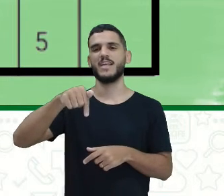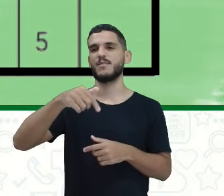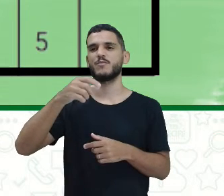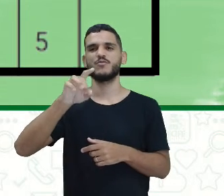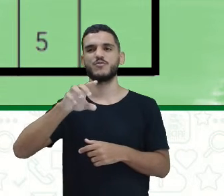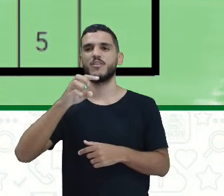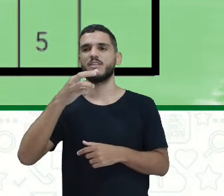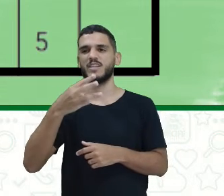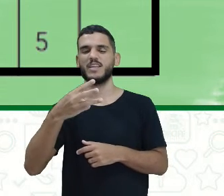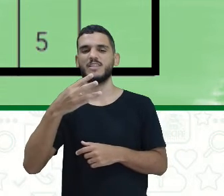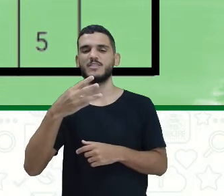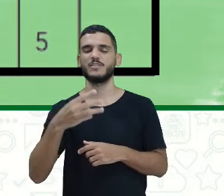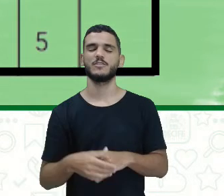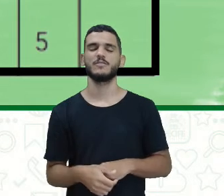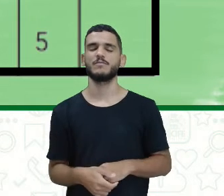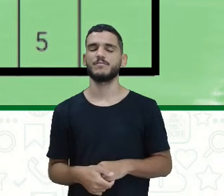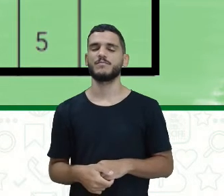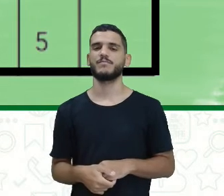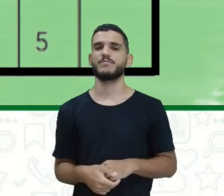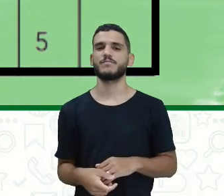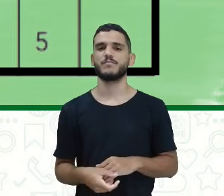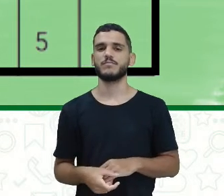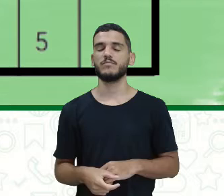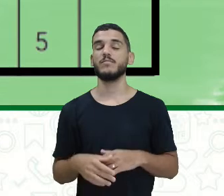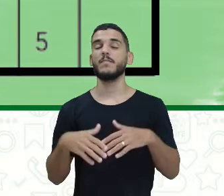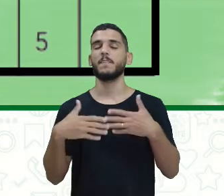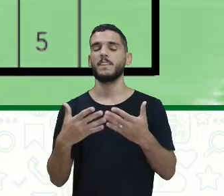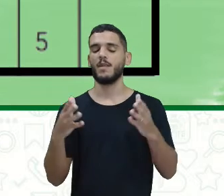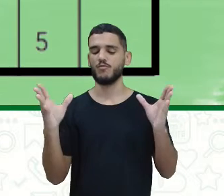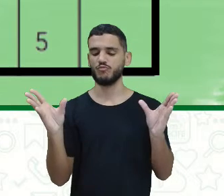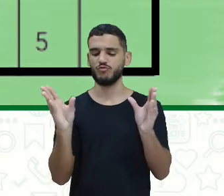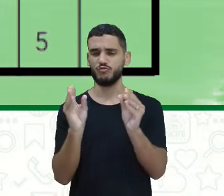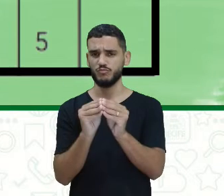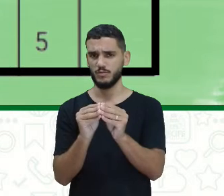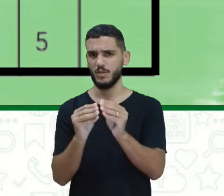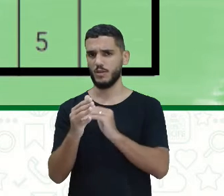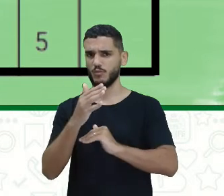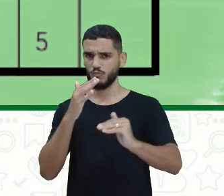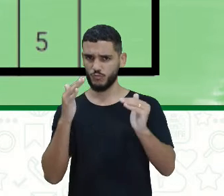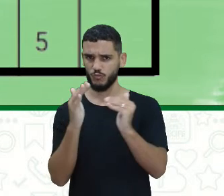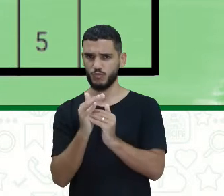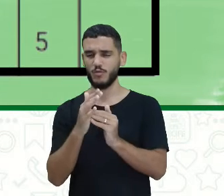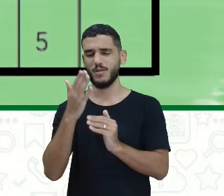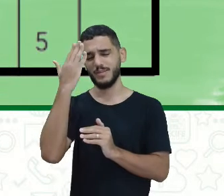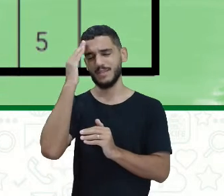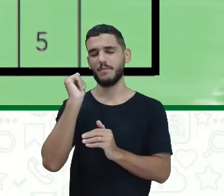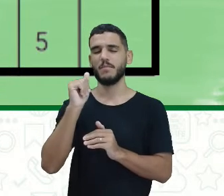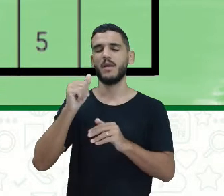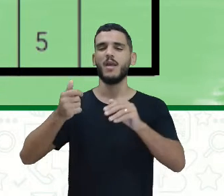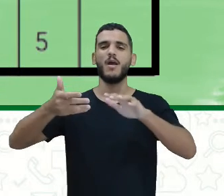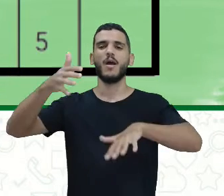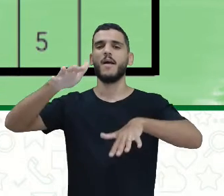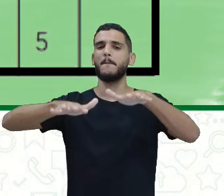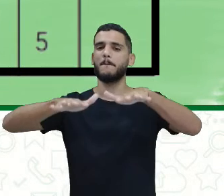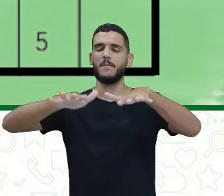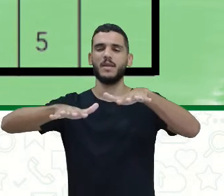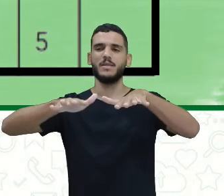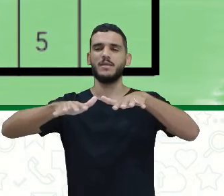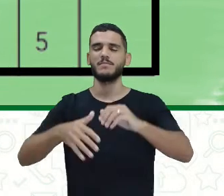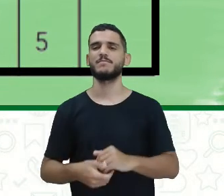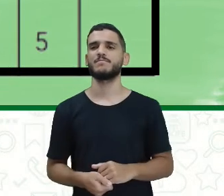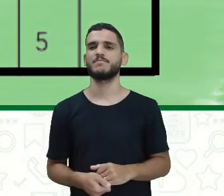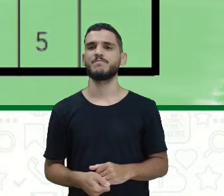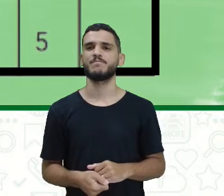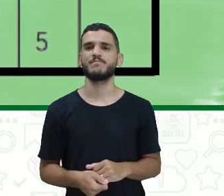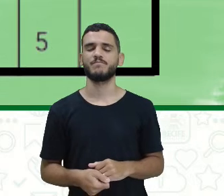aí vocês vão perceber agora que eu vou juntar todos esses gols para a gente saber qual foi a média de gols. Vamos